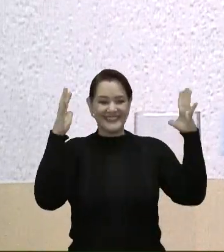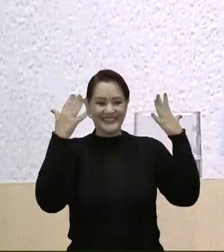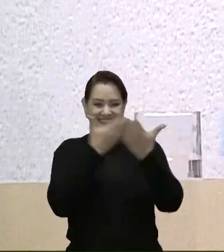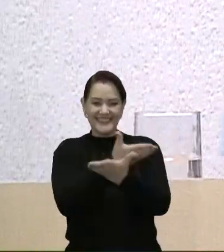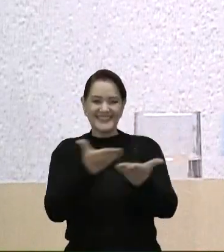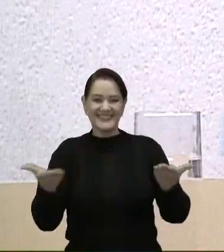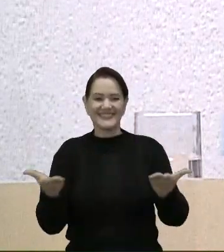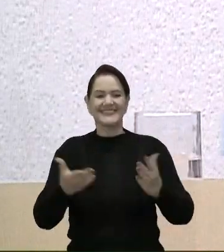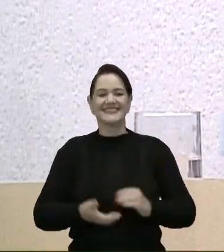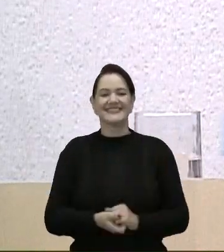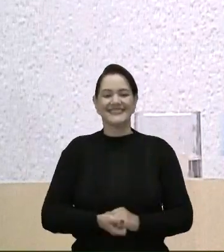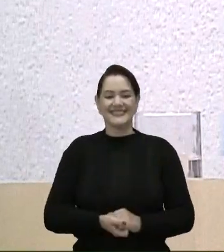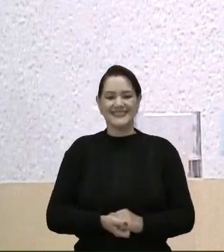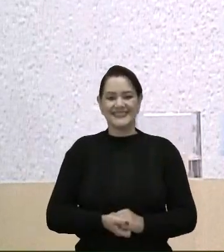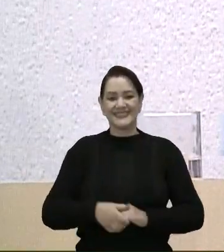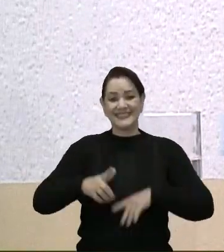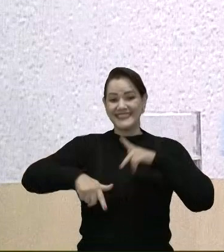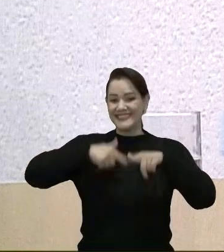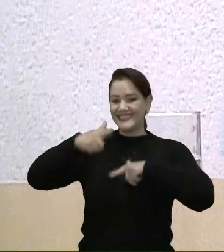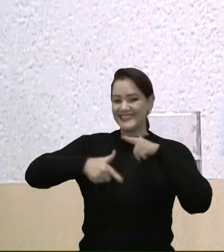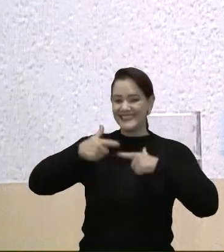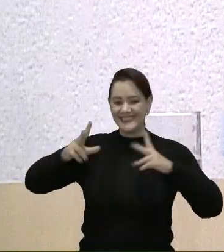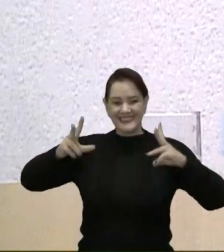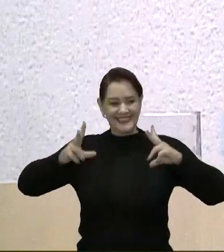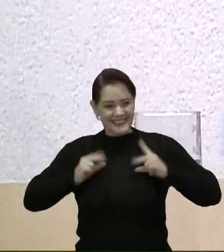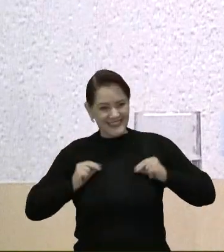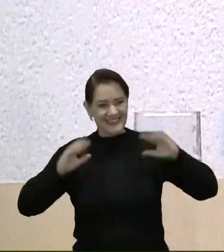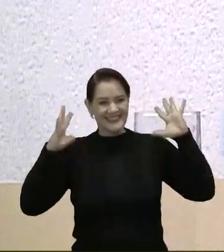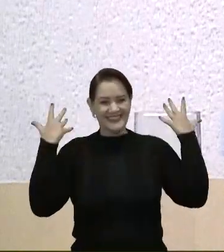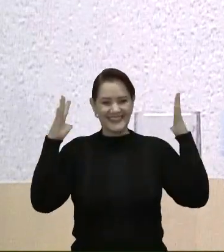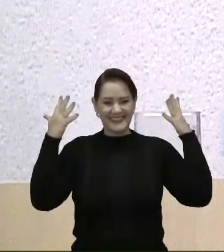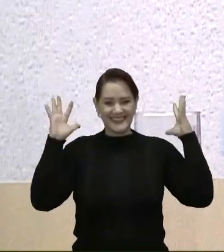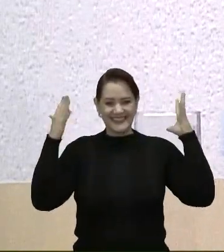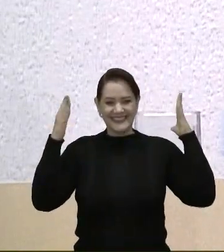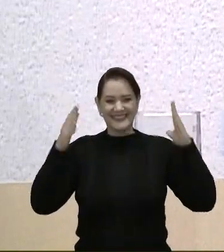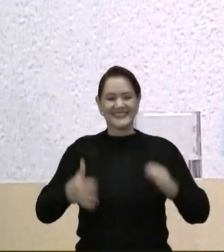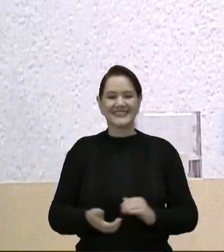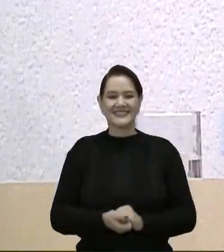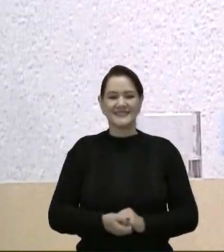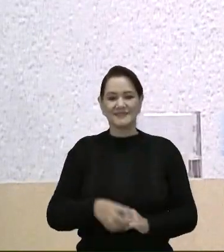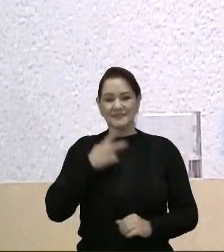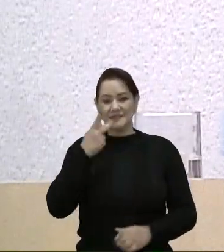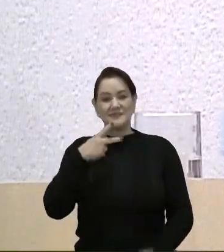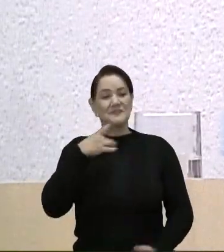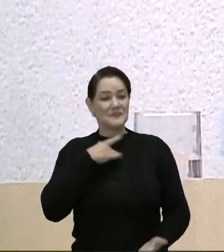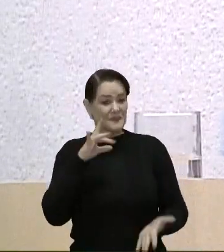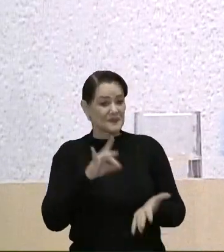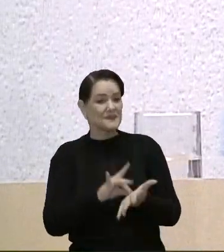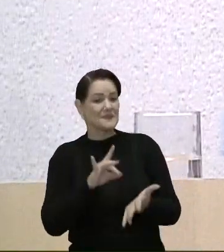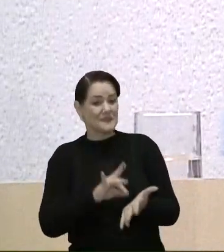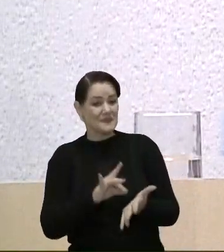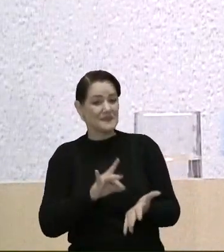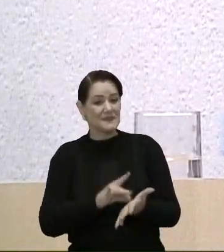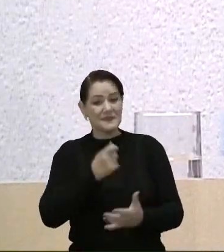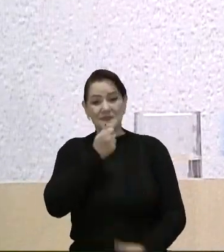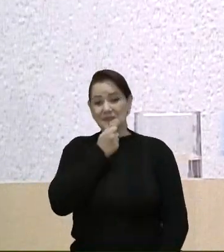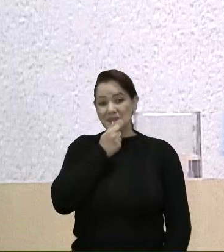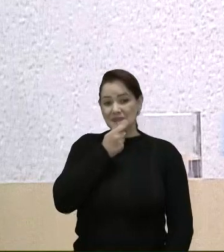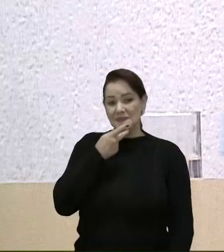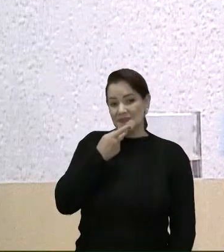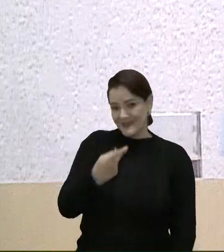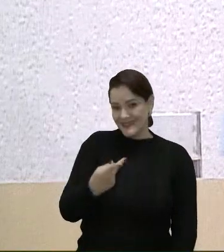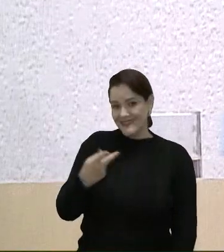cara. Tantos trabalhadores que merecem o nosso aplauso, né? E eu falo muito sincero aqui nesse microfone, que esse microfone aqui é uma